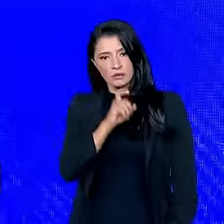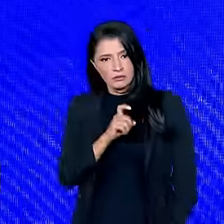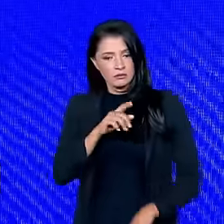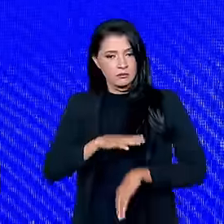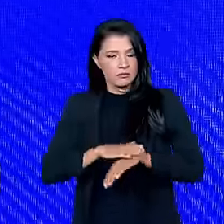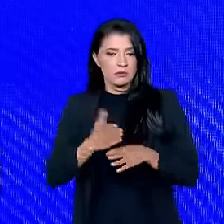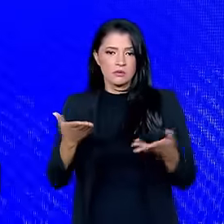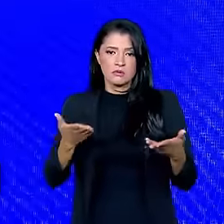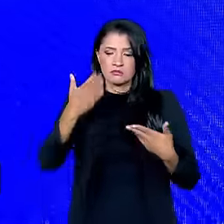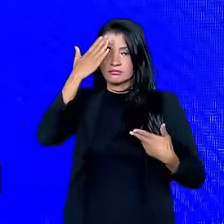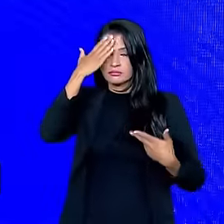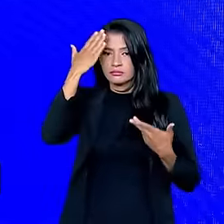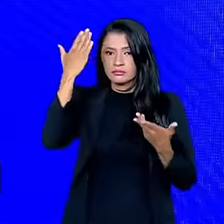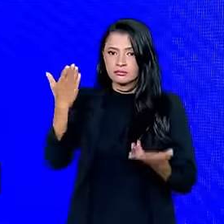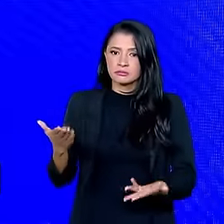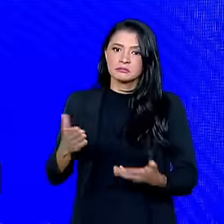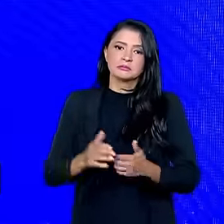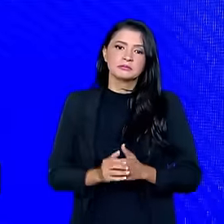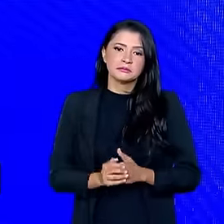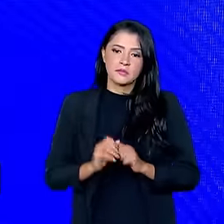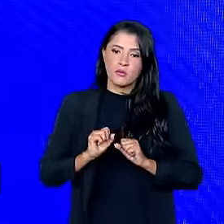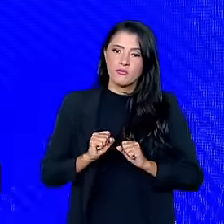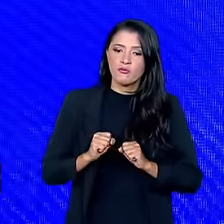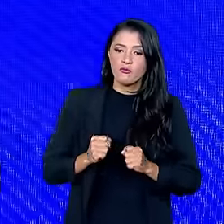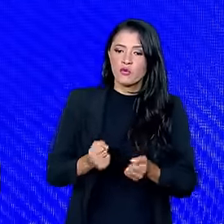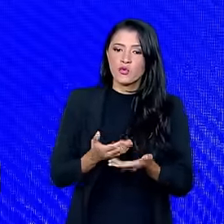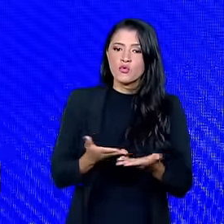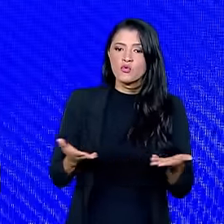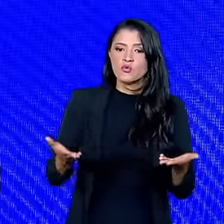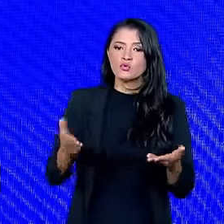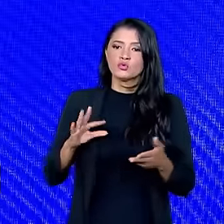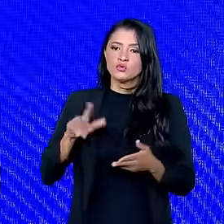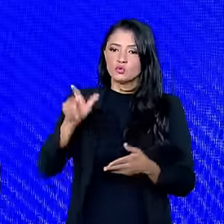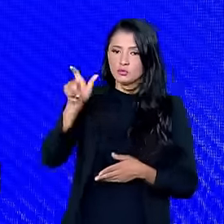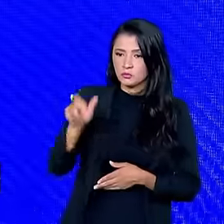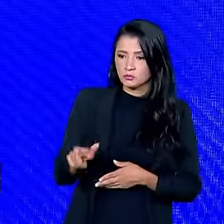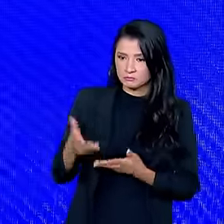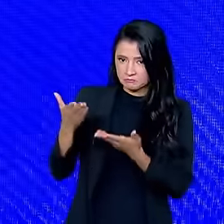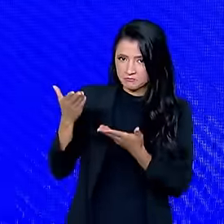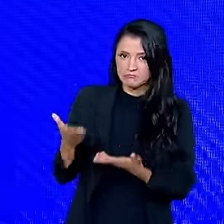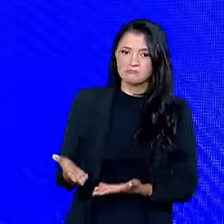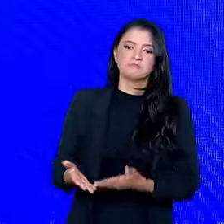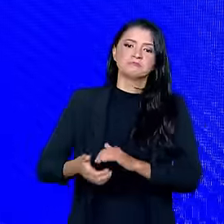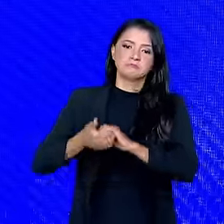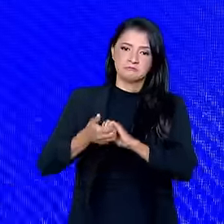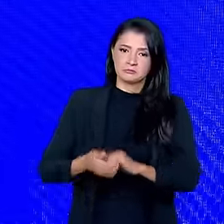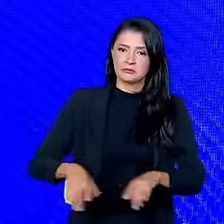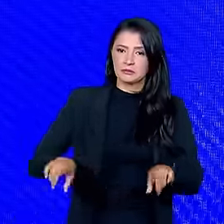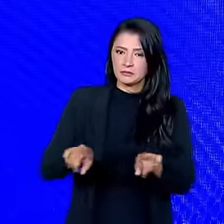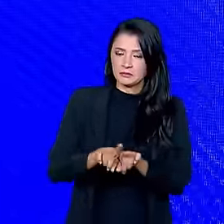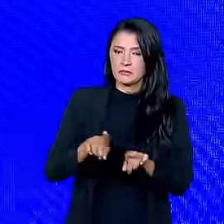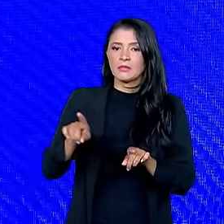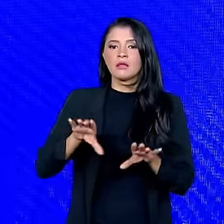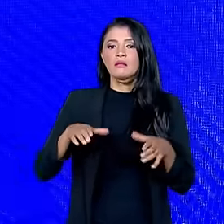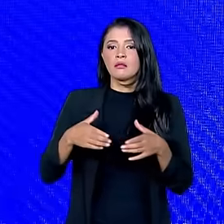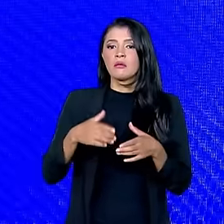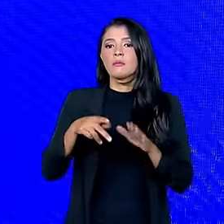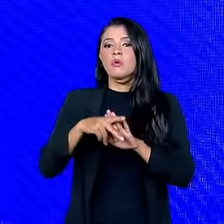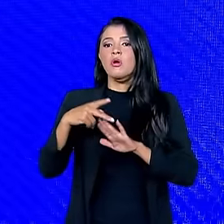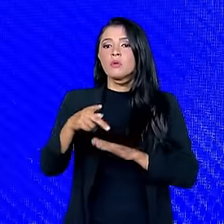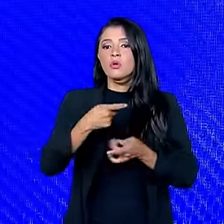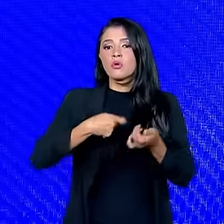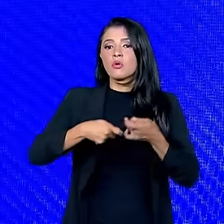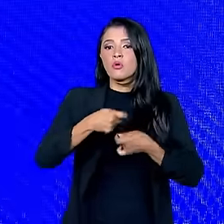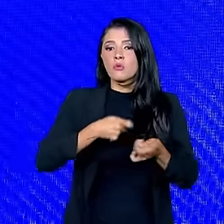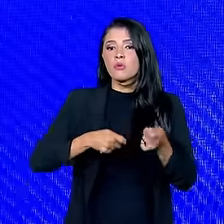nesse momento queria agradecer o empenho na pessoa dele, da Câmara do Comércio e Indústria do Catar, que